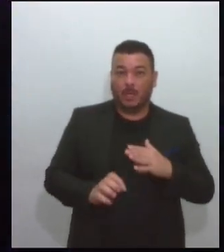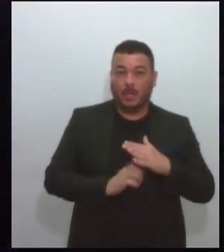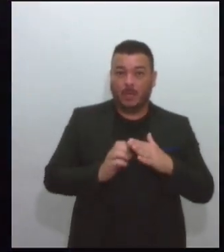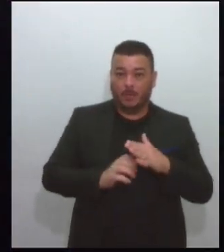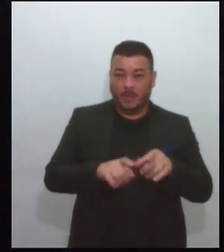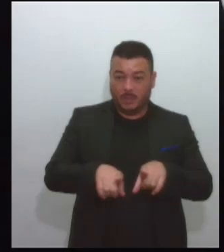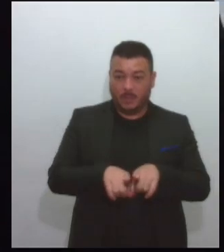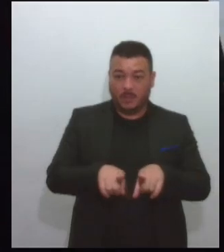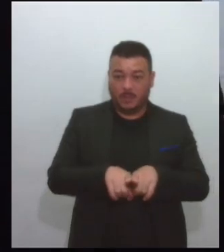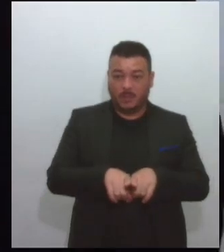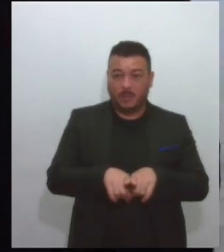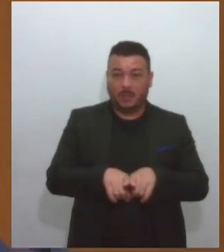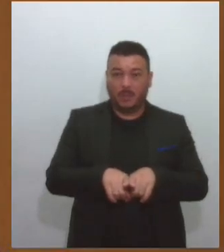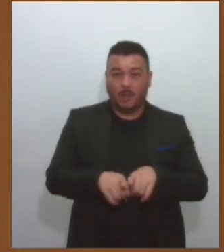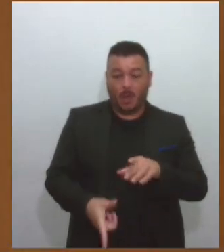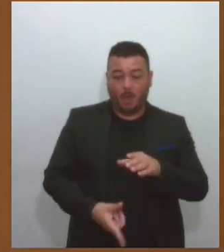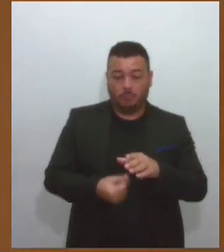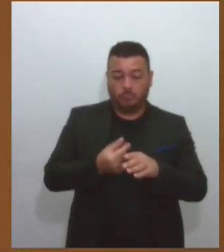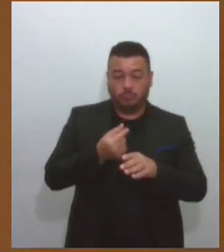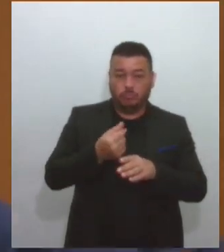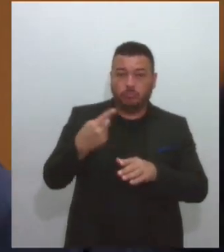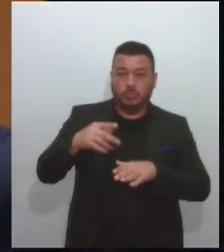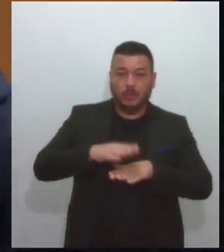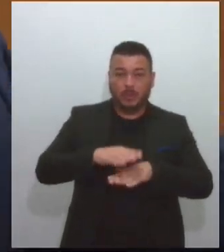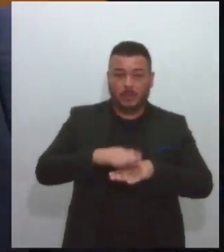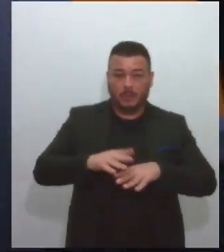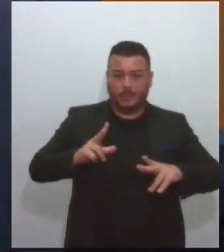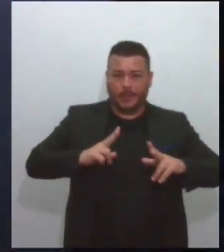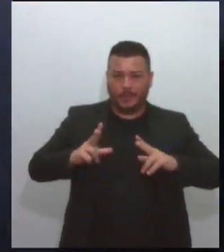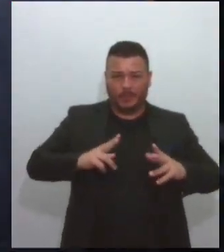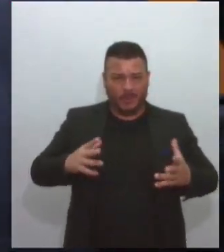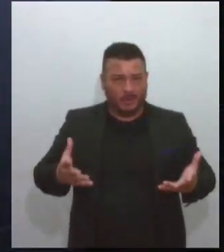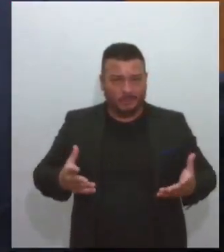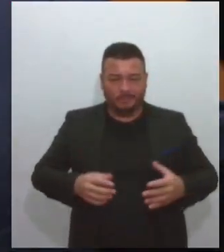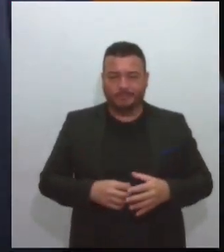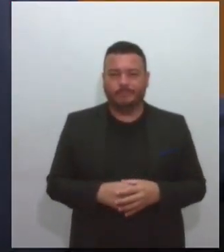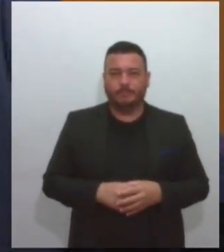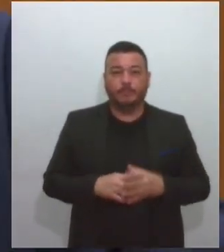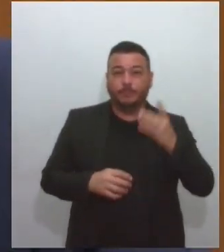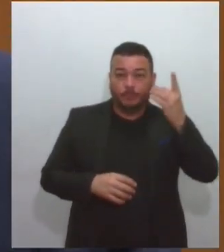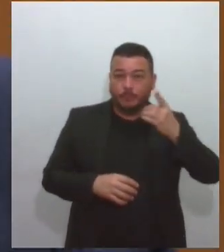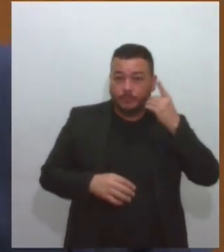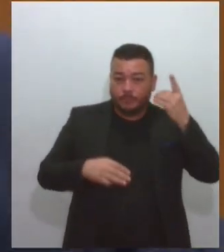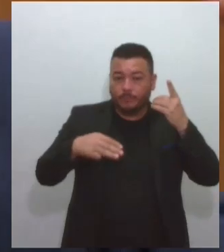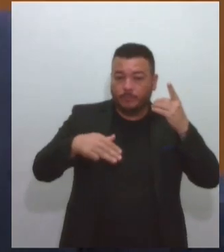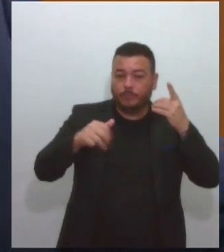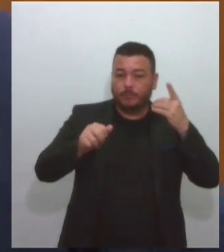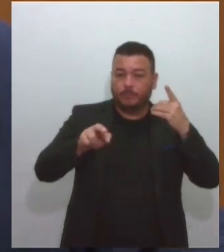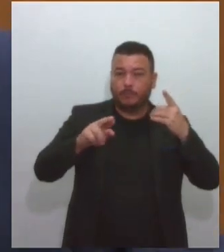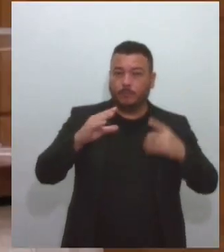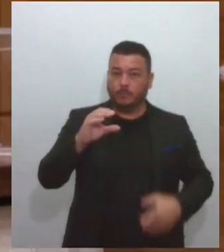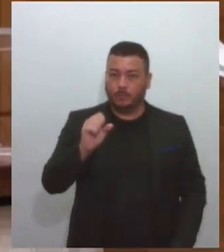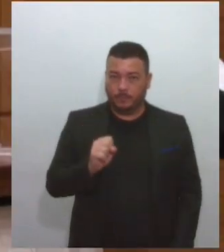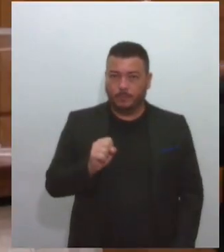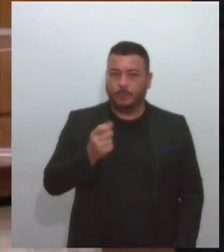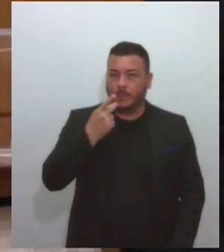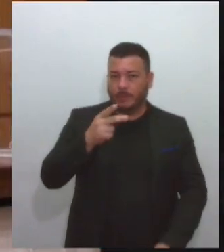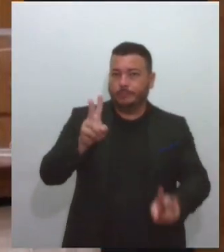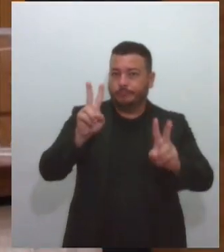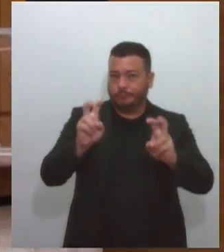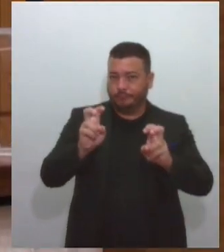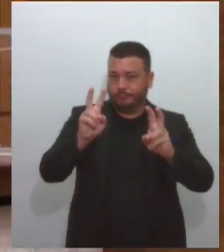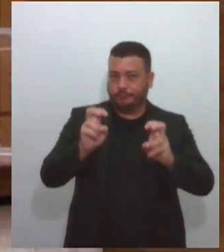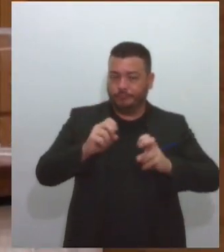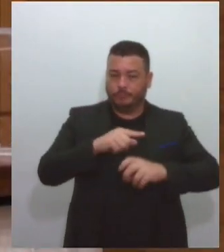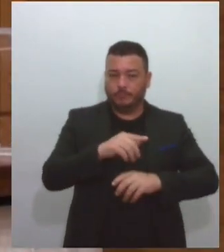lucro à iniciativa privada. O deputado Marcos Oliveira também usou a tribuna para falar sobre o assunto. O parlamentar disse